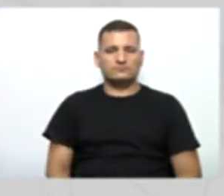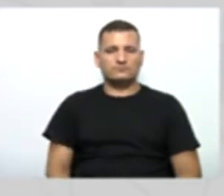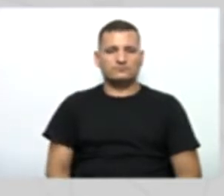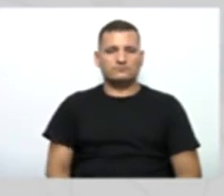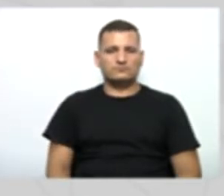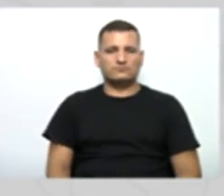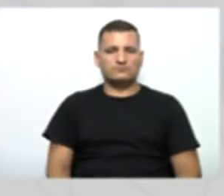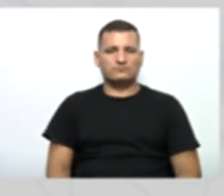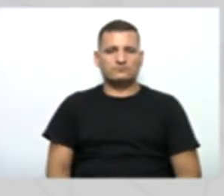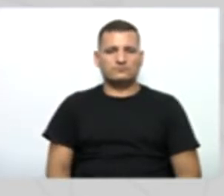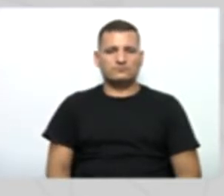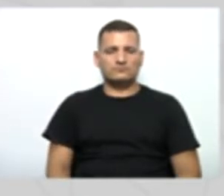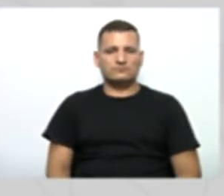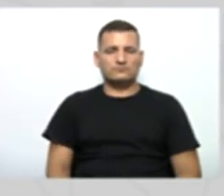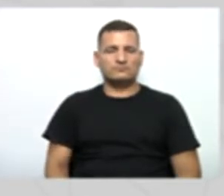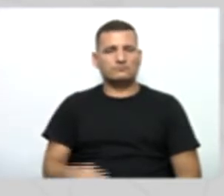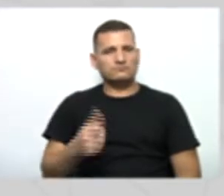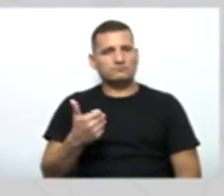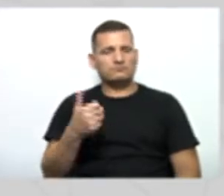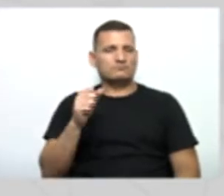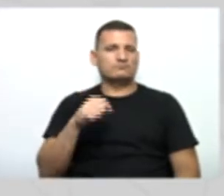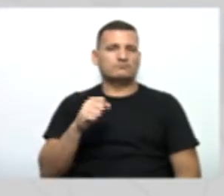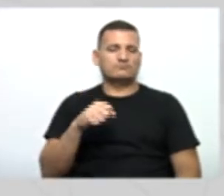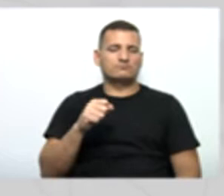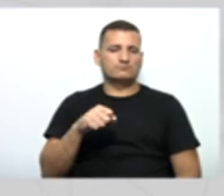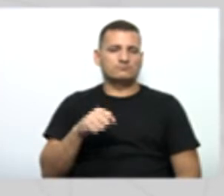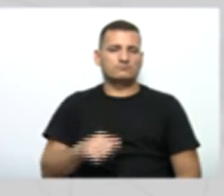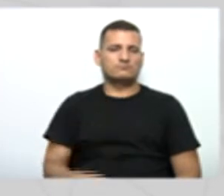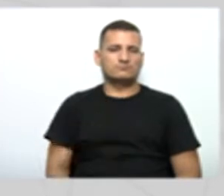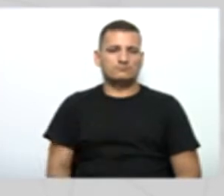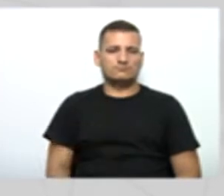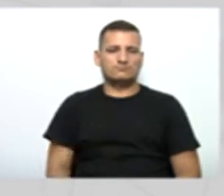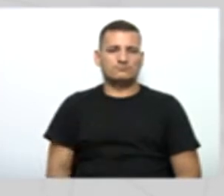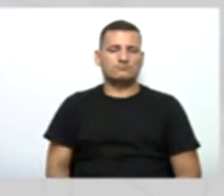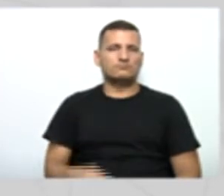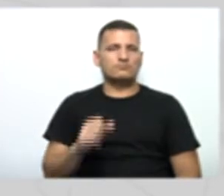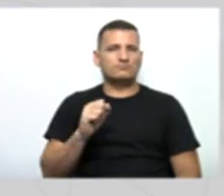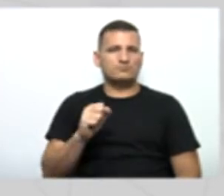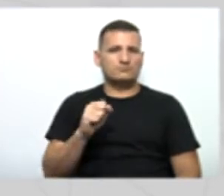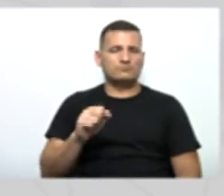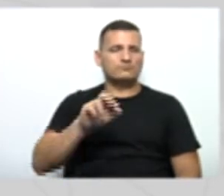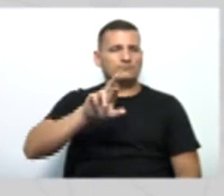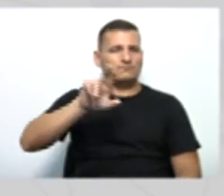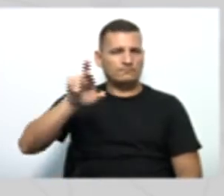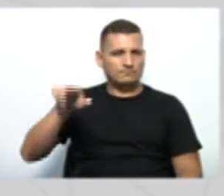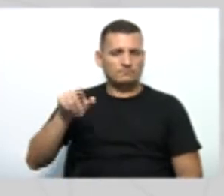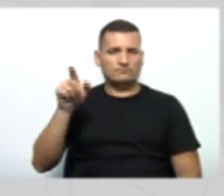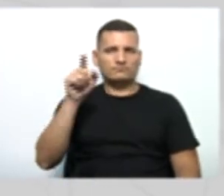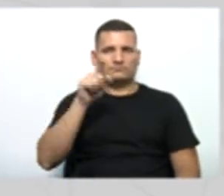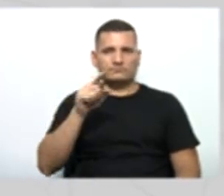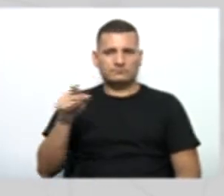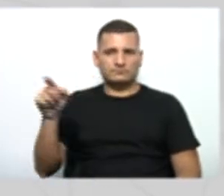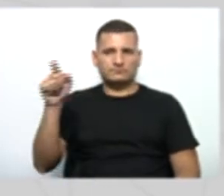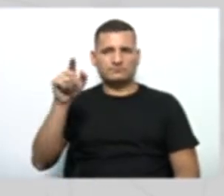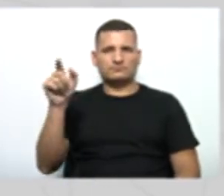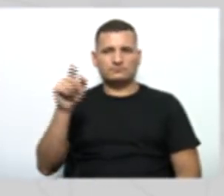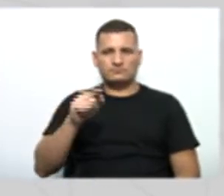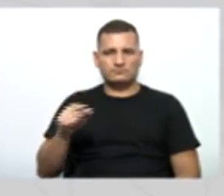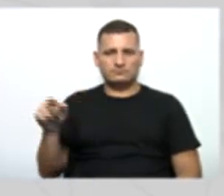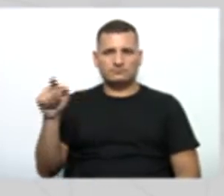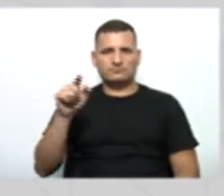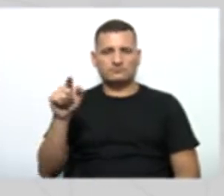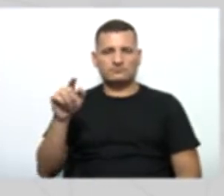E aí? Com certeza sim, né, gente? Como eu falei, poderia ter 1, 2, 3 casos de uso herdando